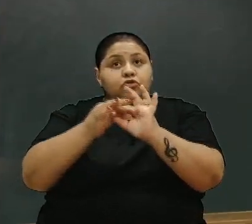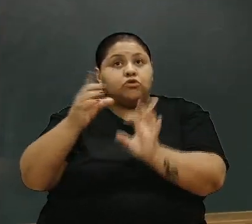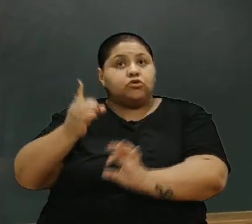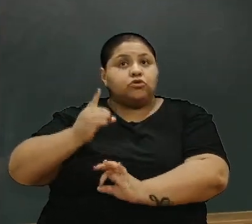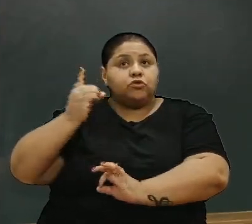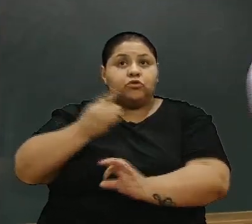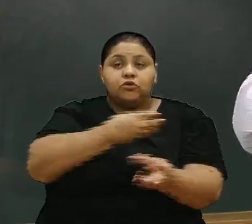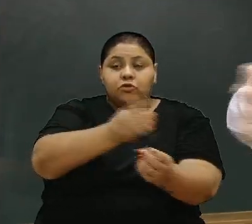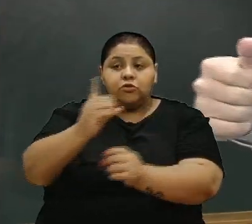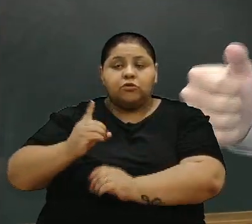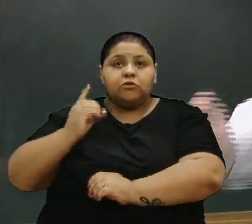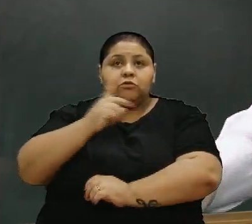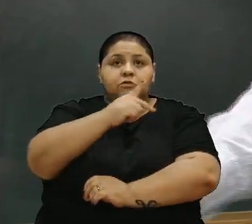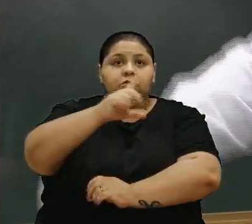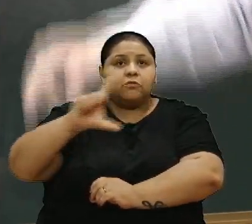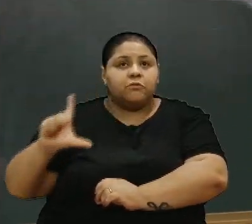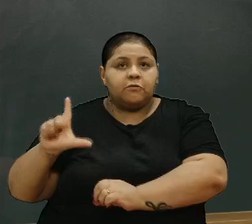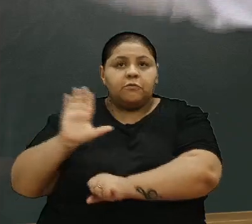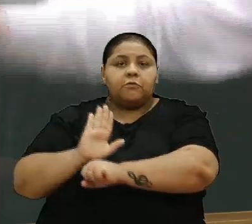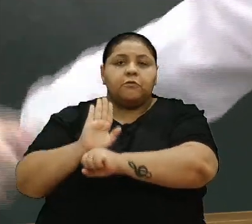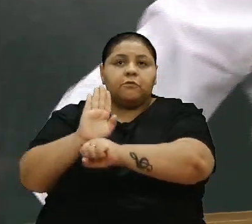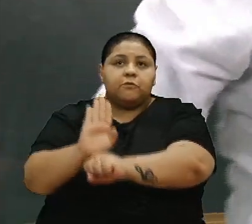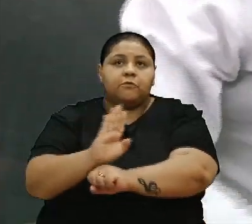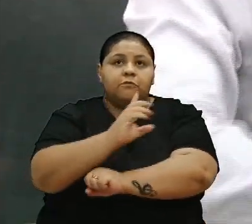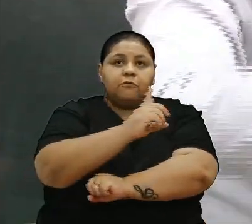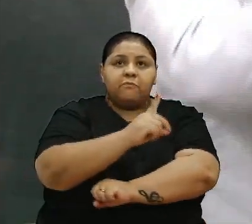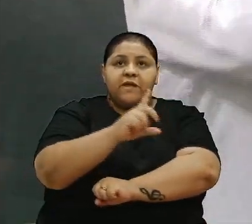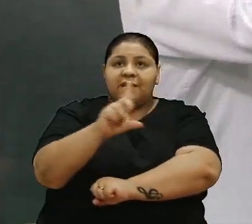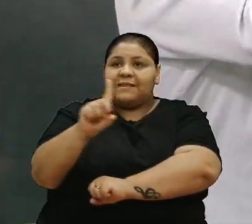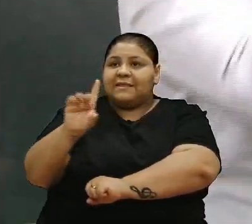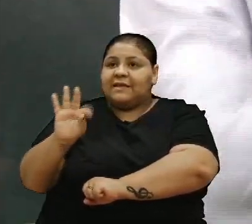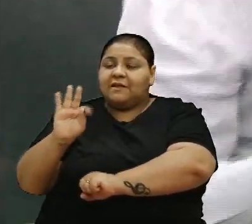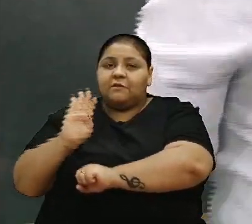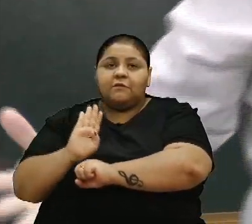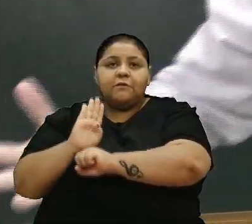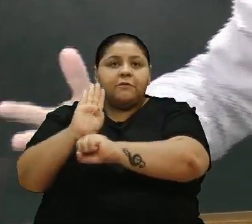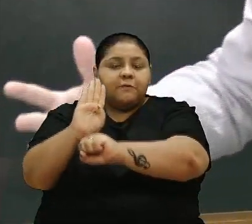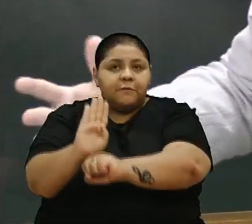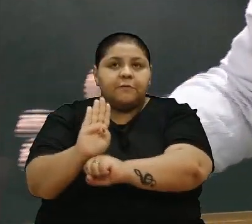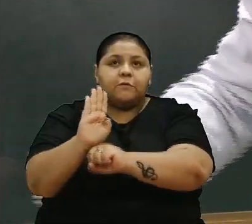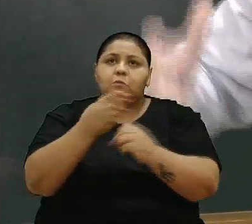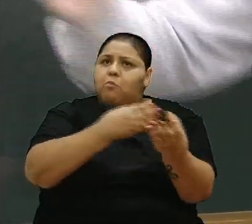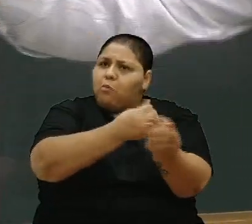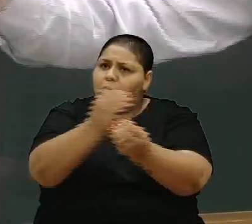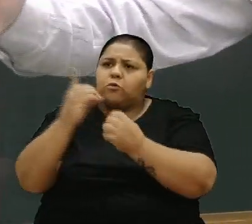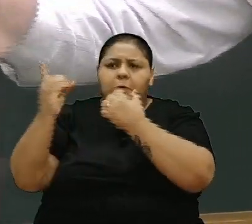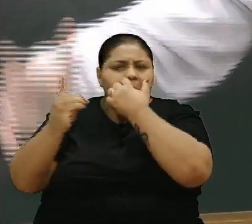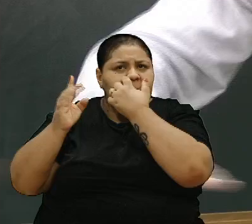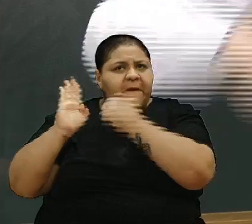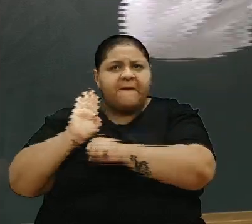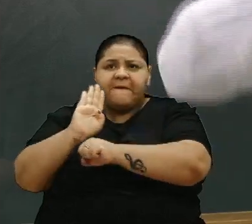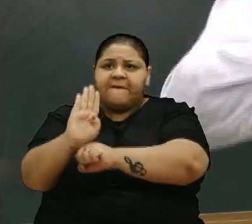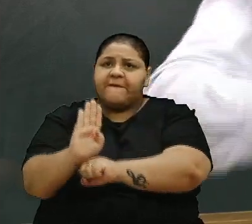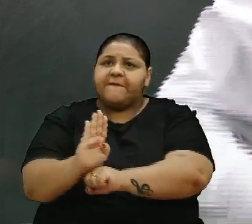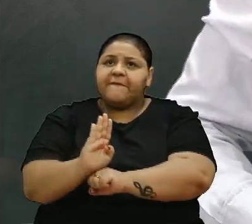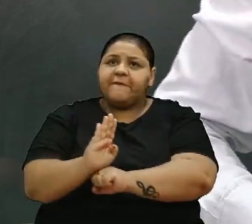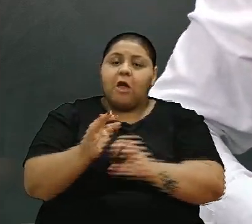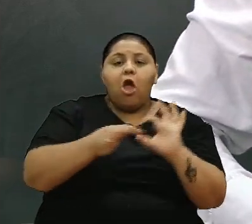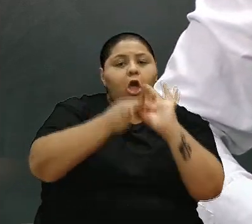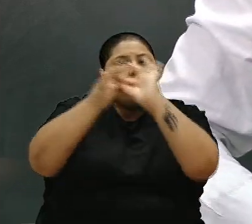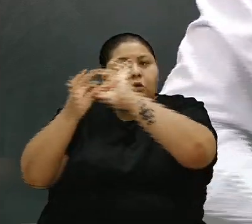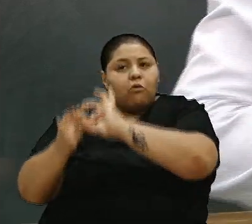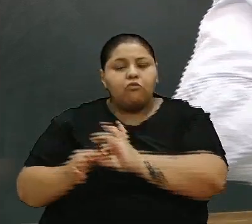Muitos deputados do PL auxiliaram, muitos deputados do PDT auxiliaram, muitos deputados do PSDB auxiliaram. A vida é isso, é uma comunhão de